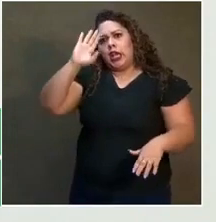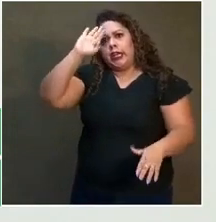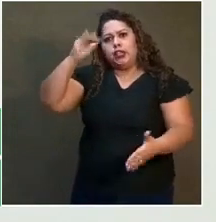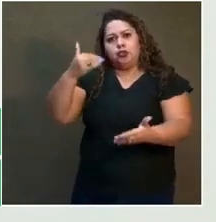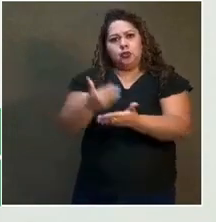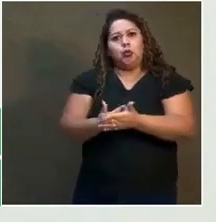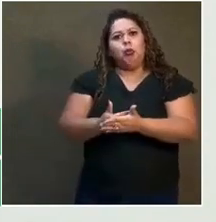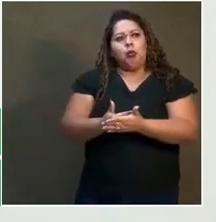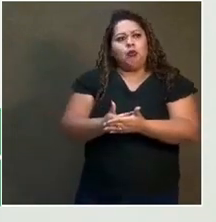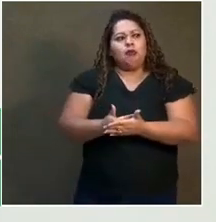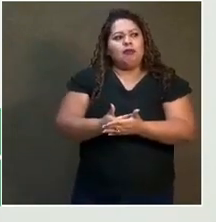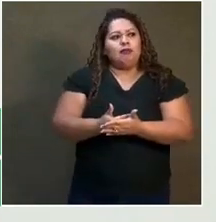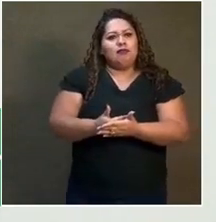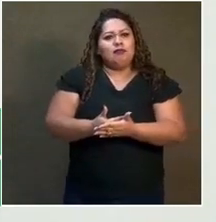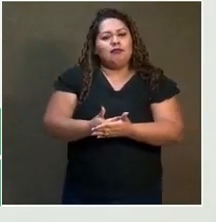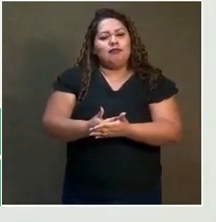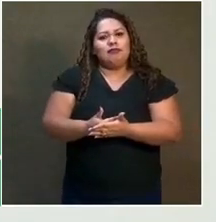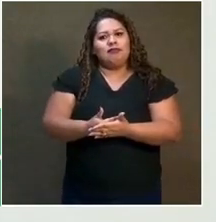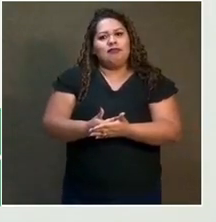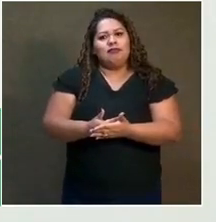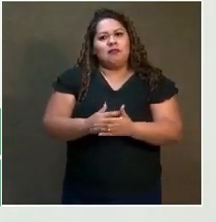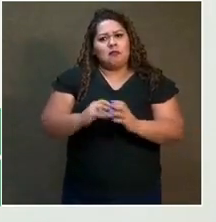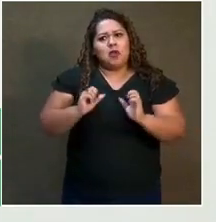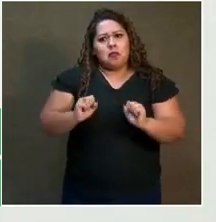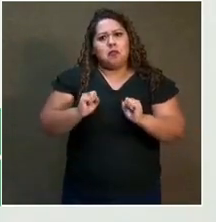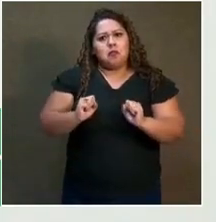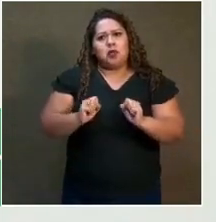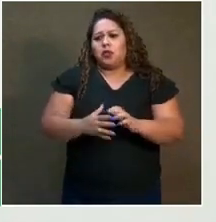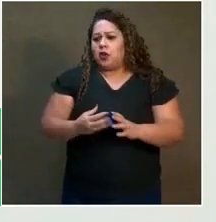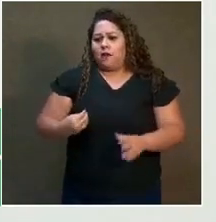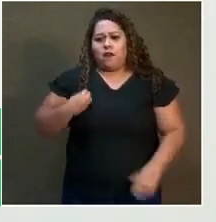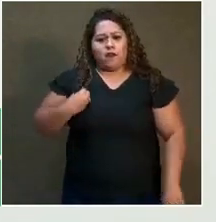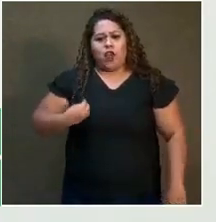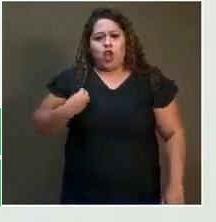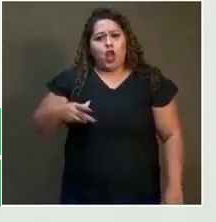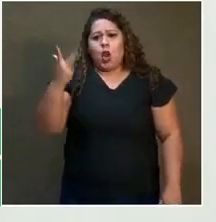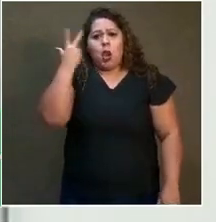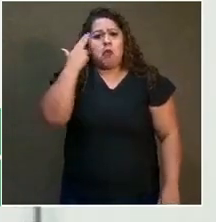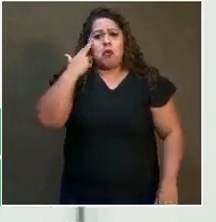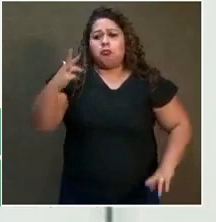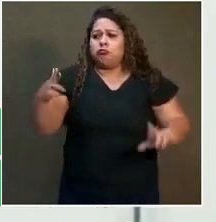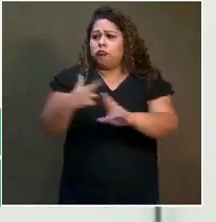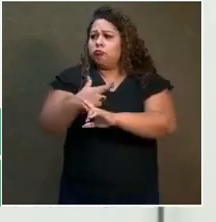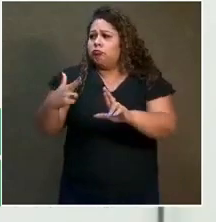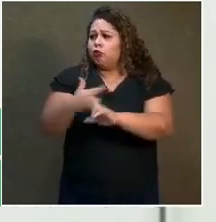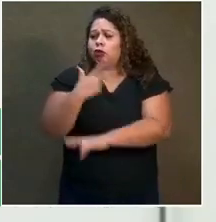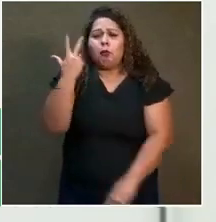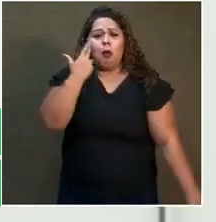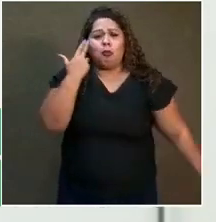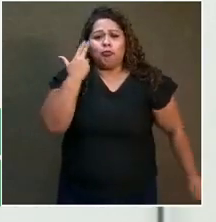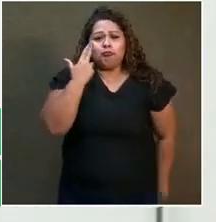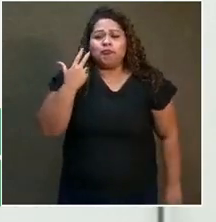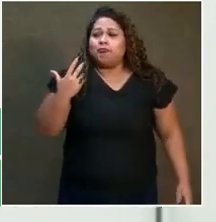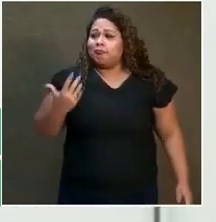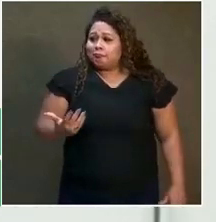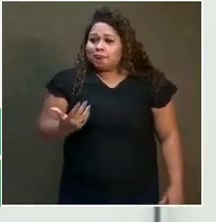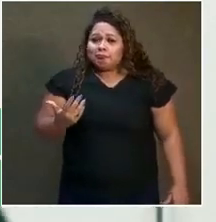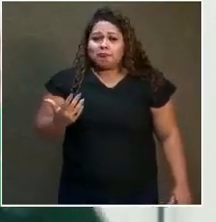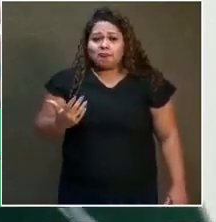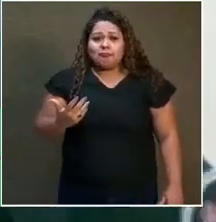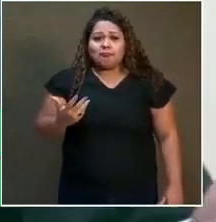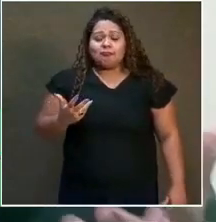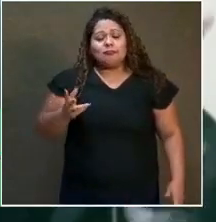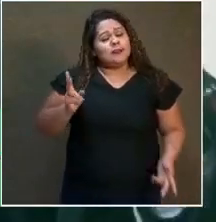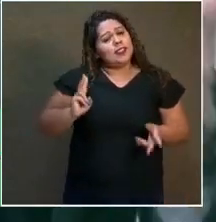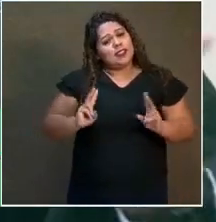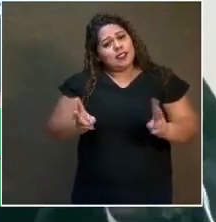que ele perfeitamente poderia viver novamente aquele relacionamento, aquilo que ele sempre